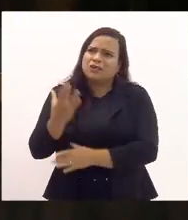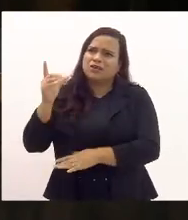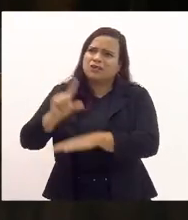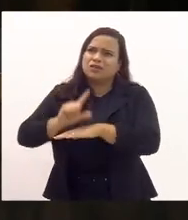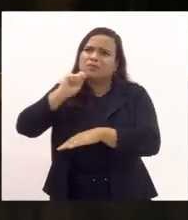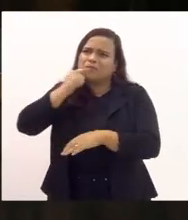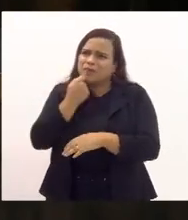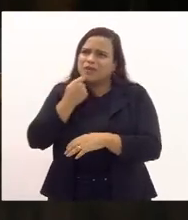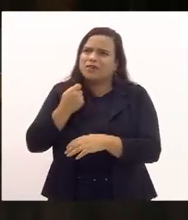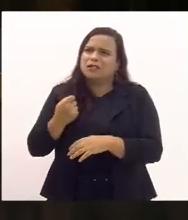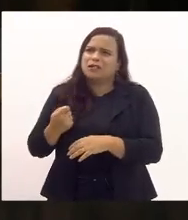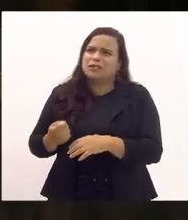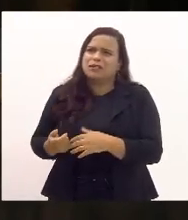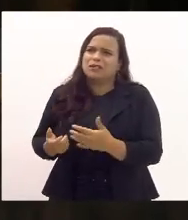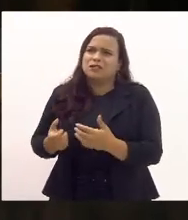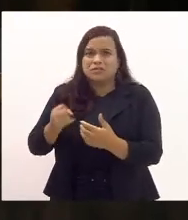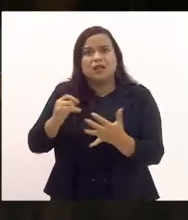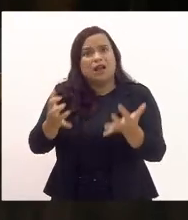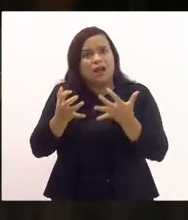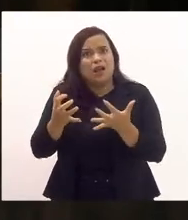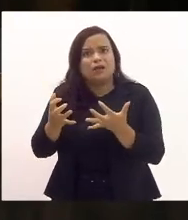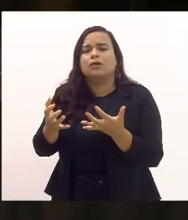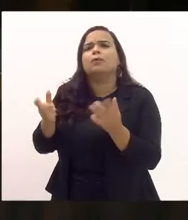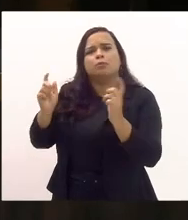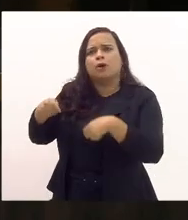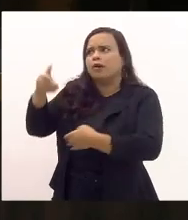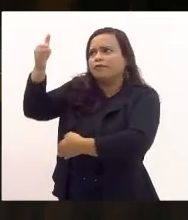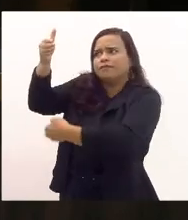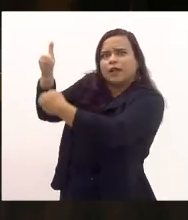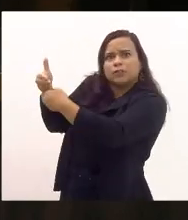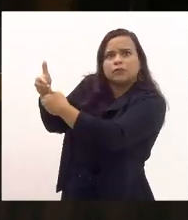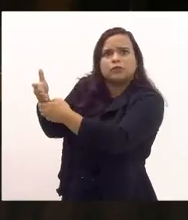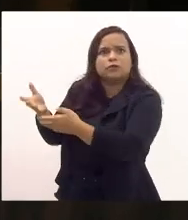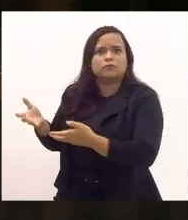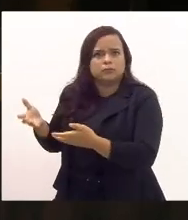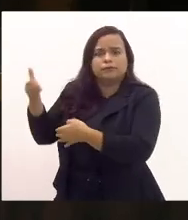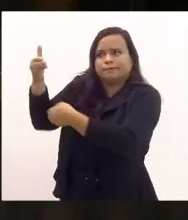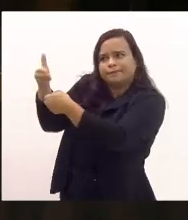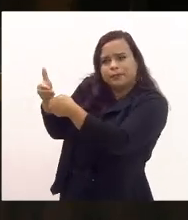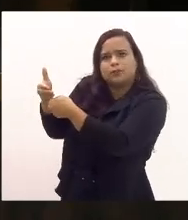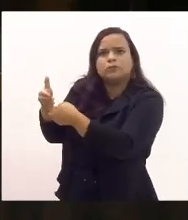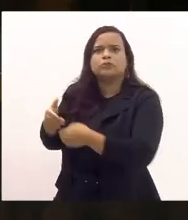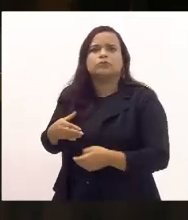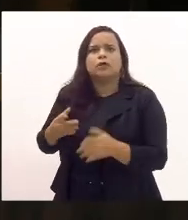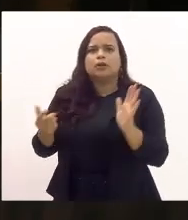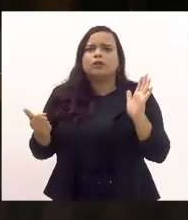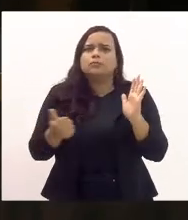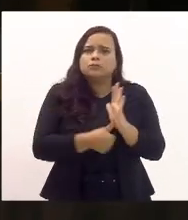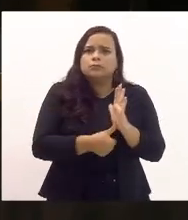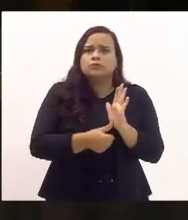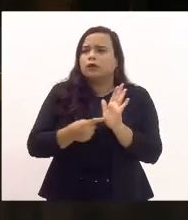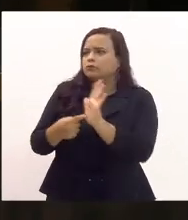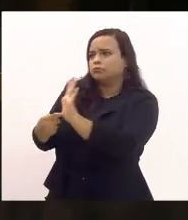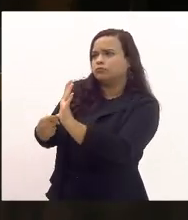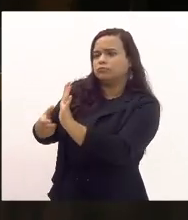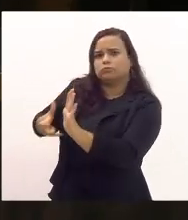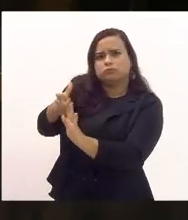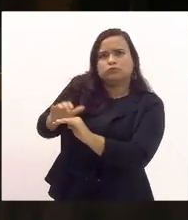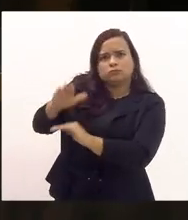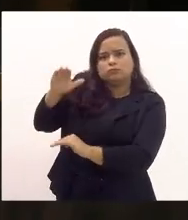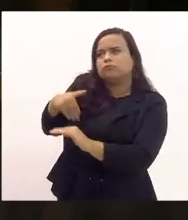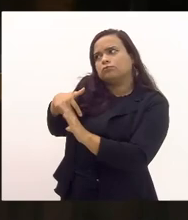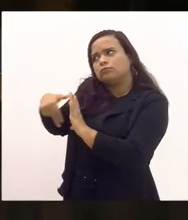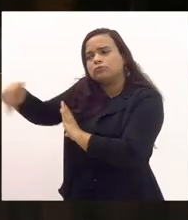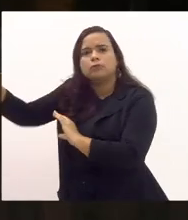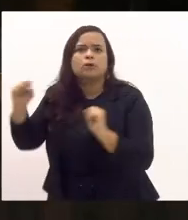fechada a sete chaves e que de senha de acesso com apresentação de identidade faça se o que quiser